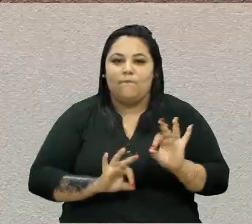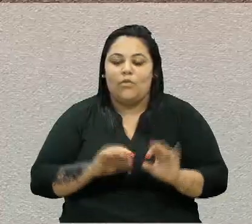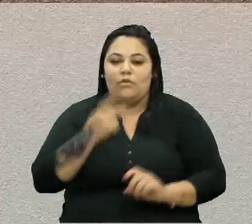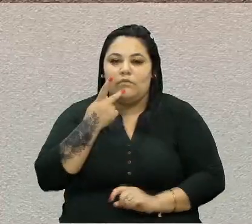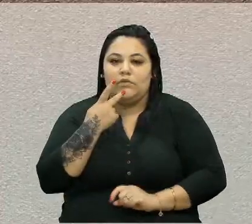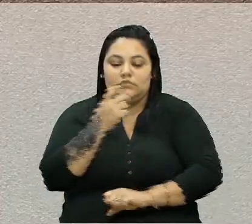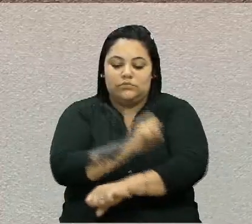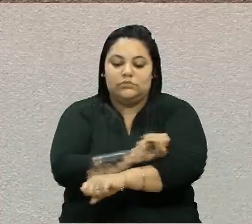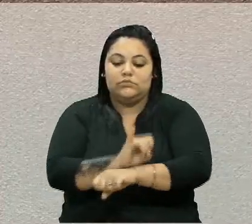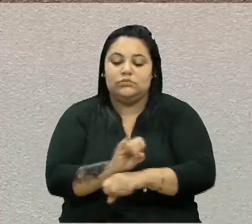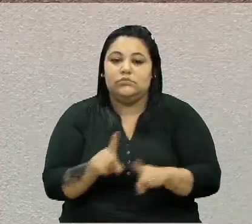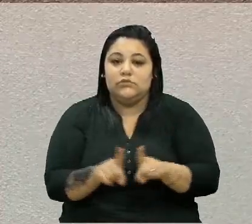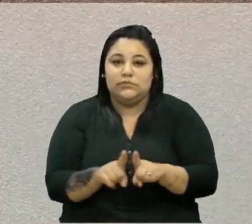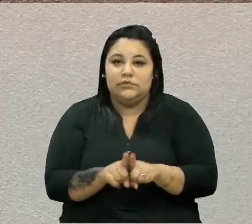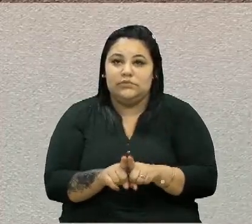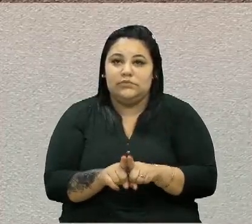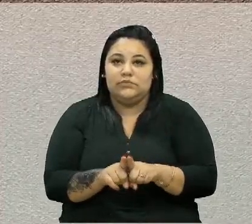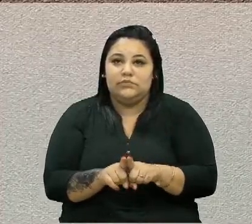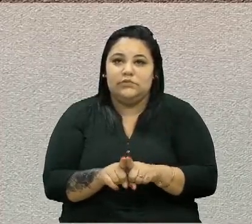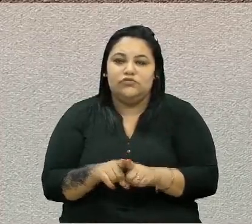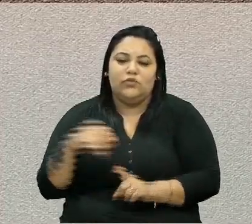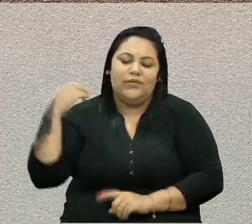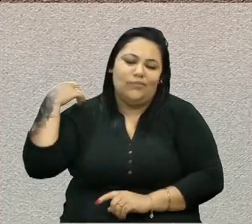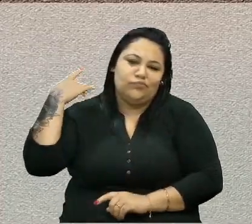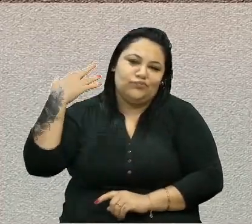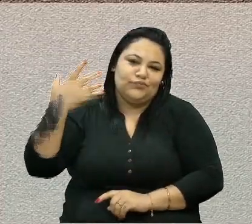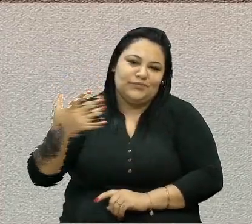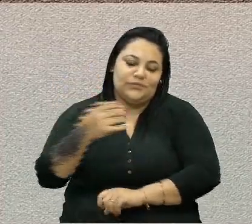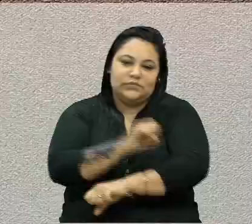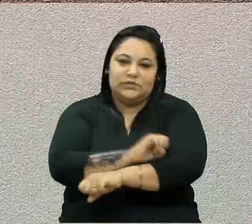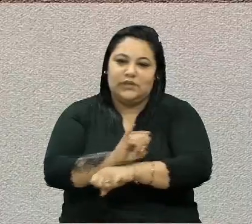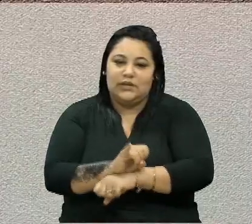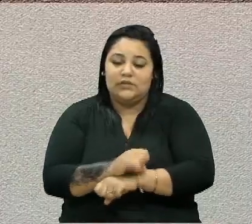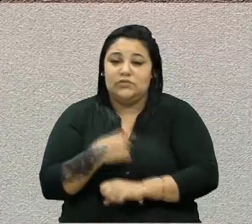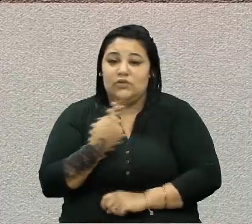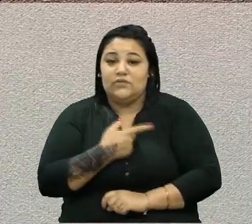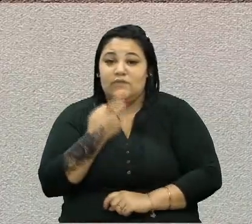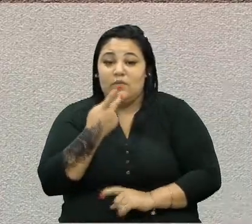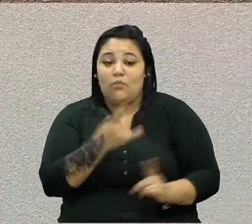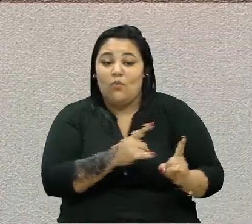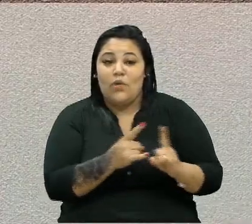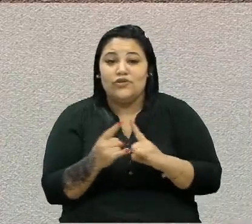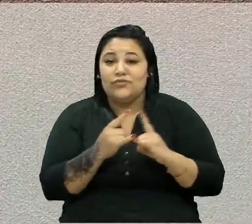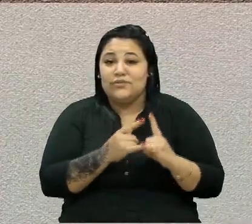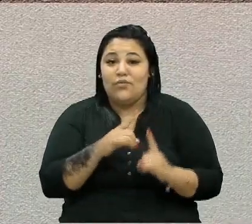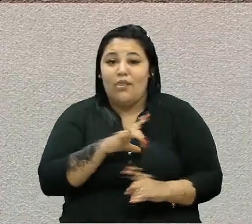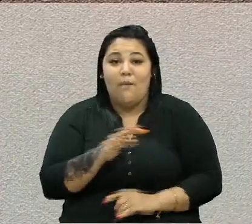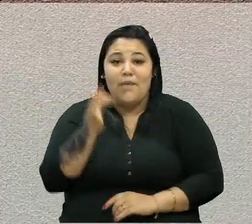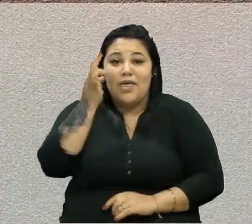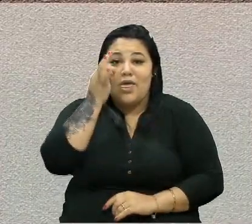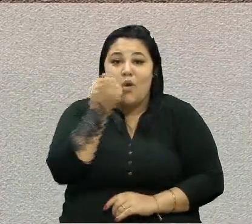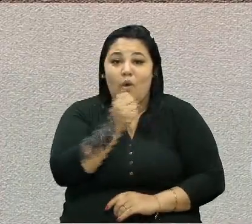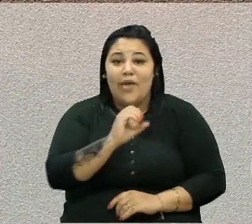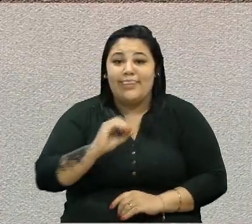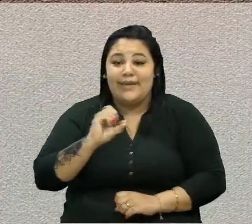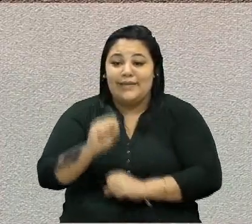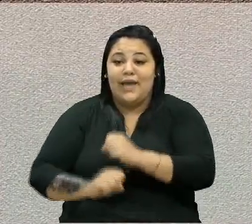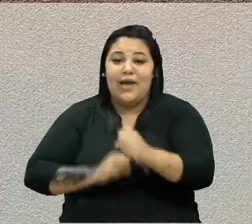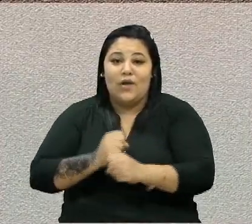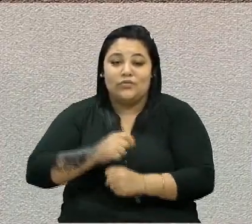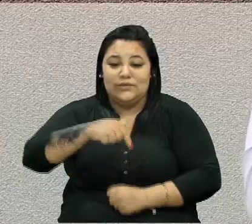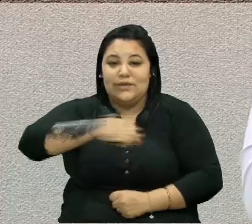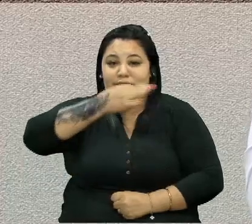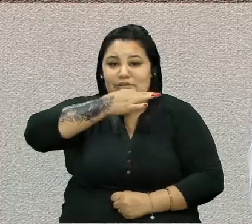Senai e da história do Senai, a gente fala de uma instituição que está presente há 80 anos aqui em Caxias do Sul,